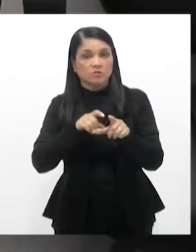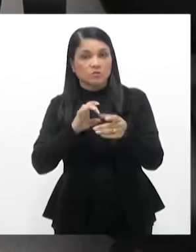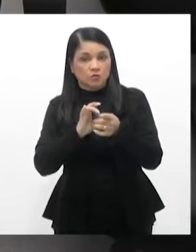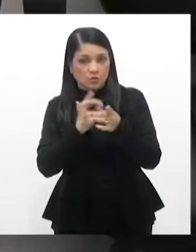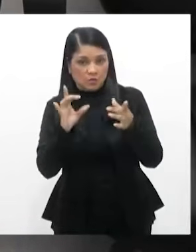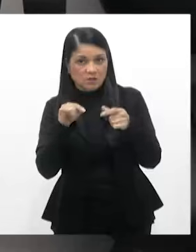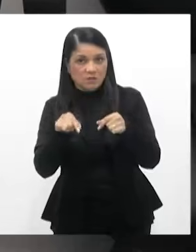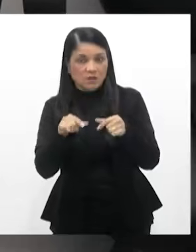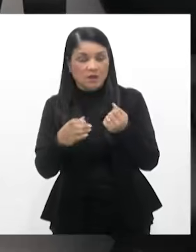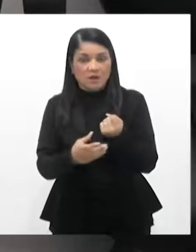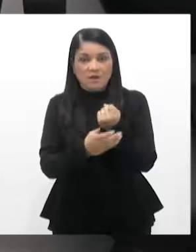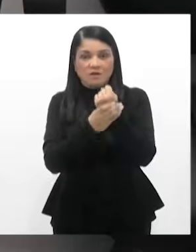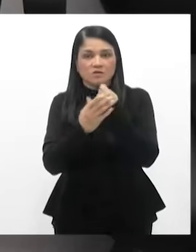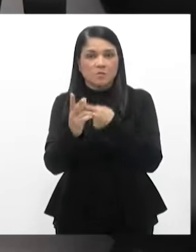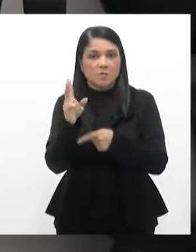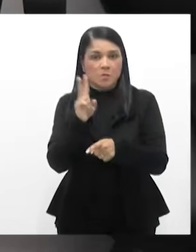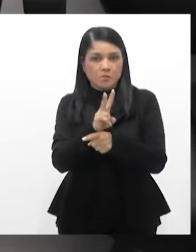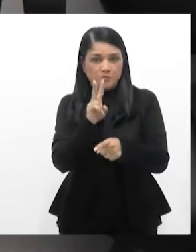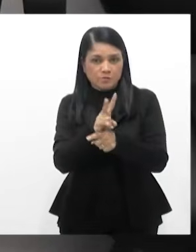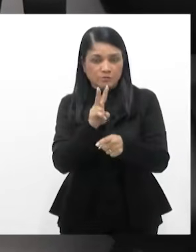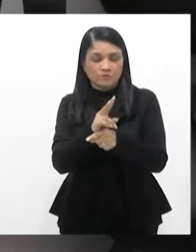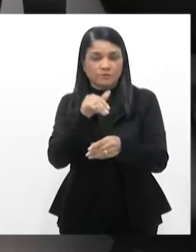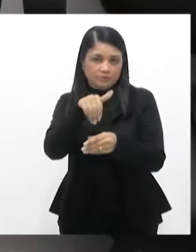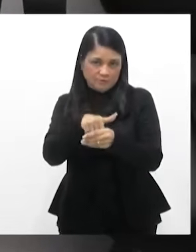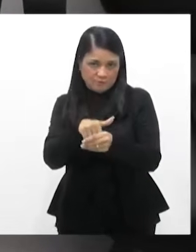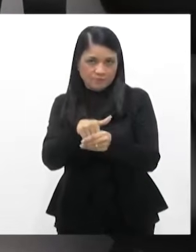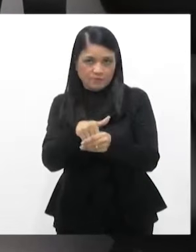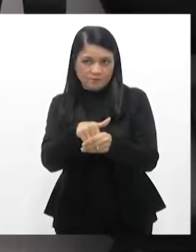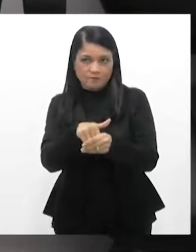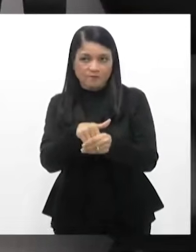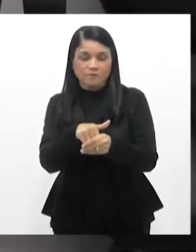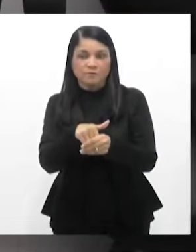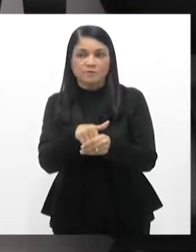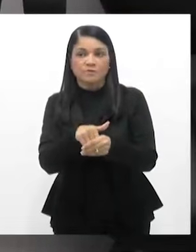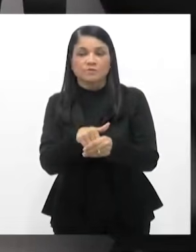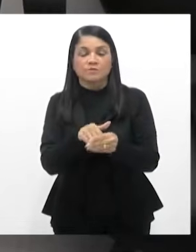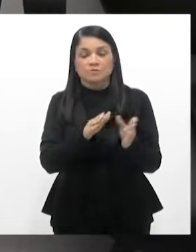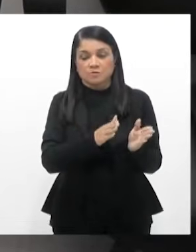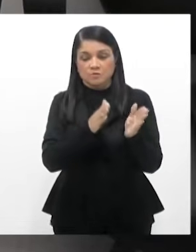existem para proteger a lisura do pleito. Por outro lado,